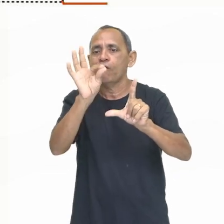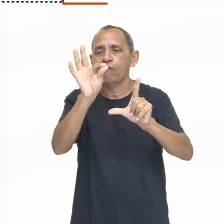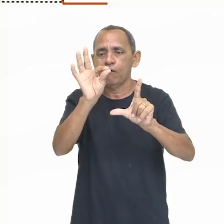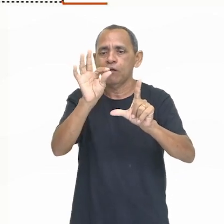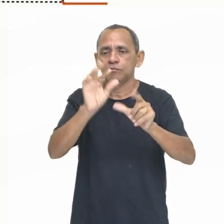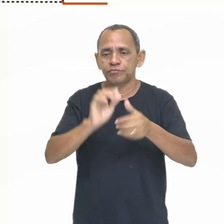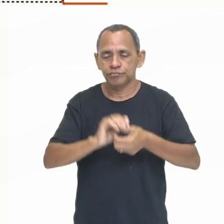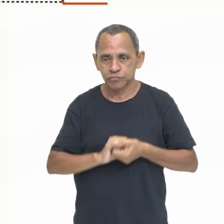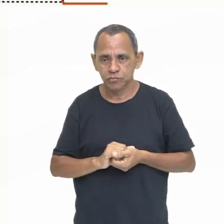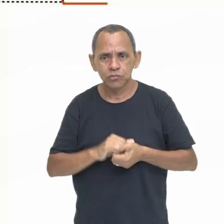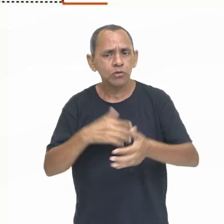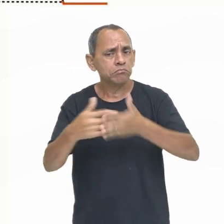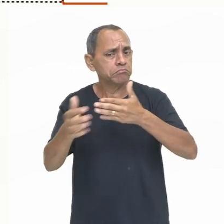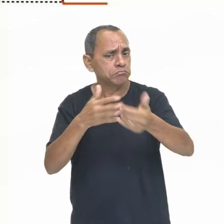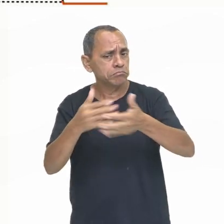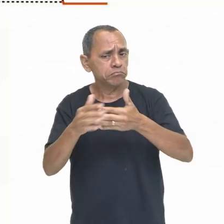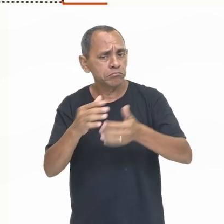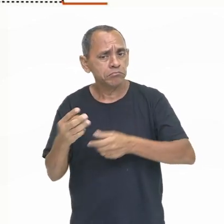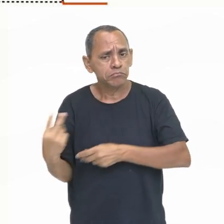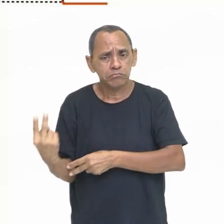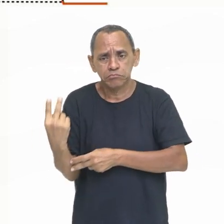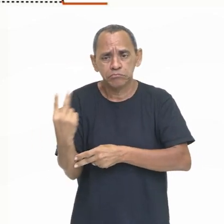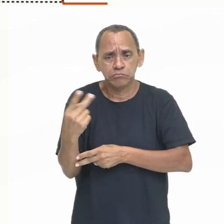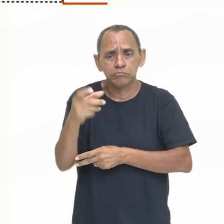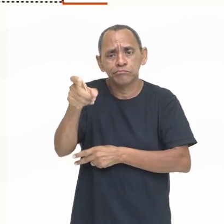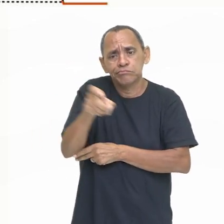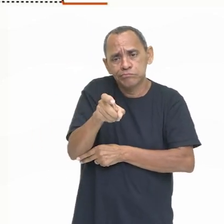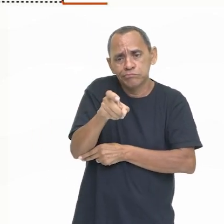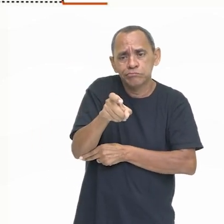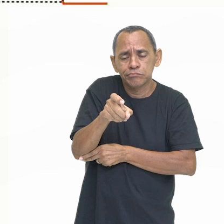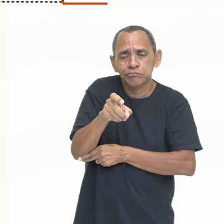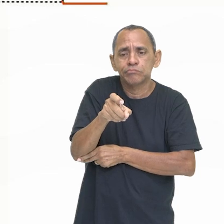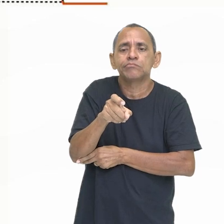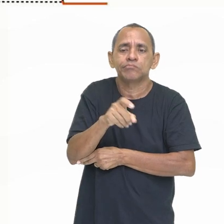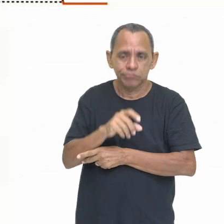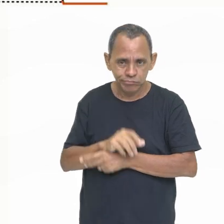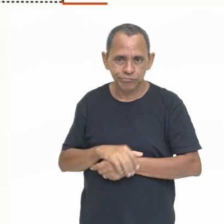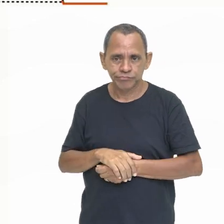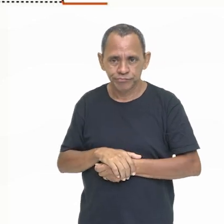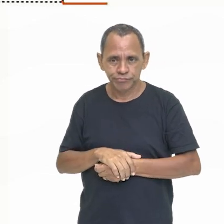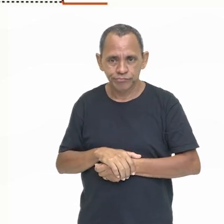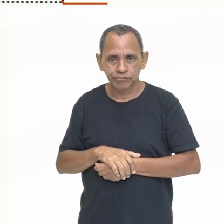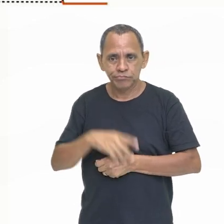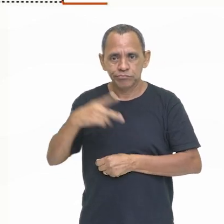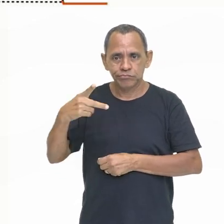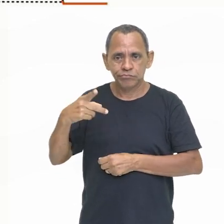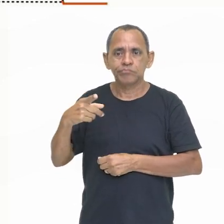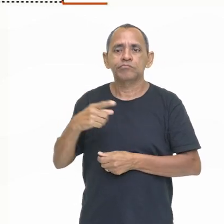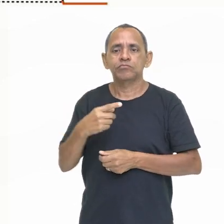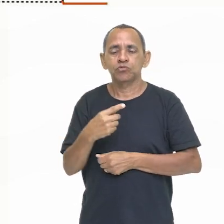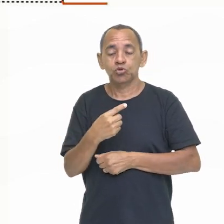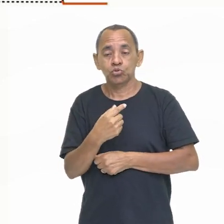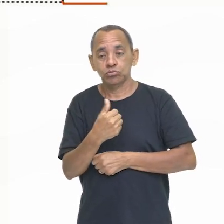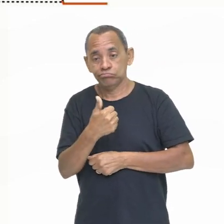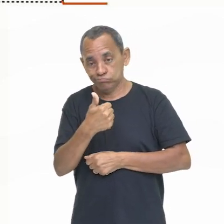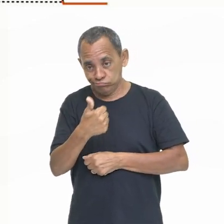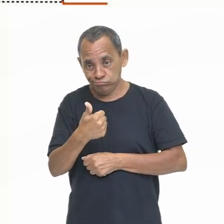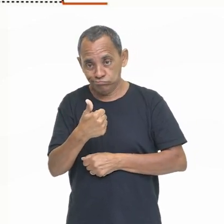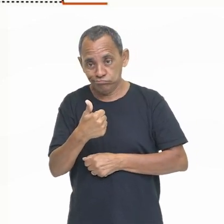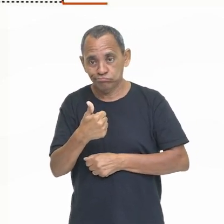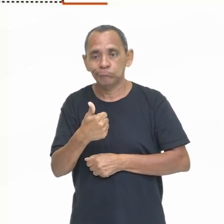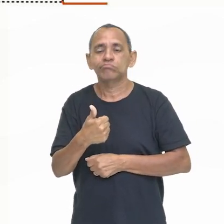qualquer valor de x entre que seja maior que menos 1 e menor do que 1, essa função será